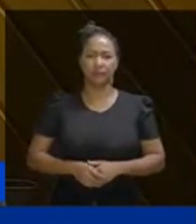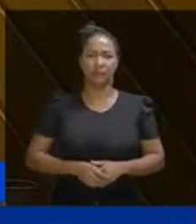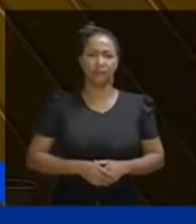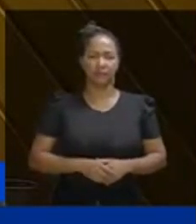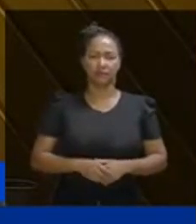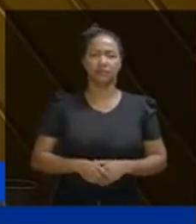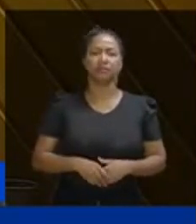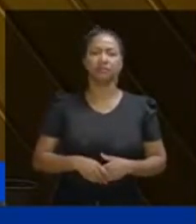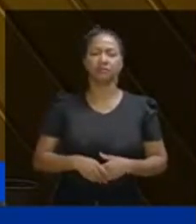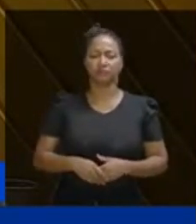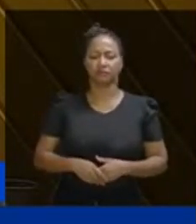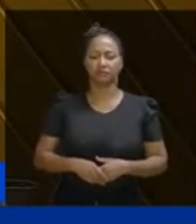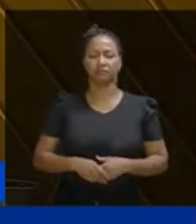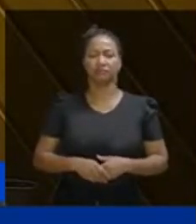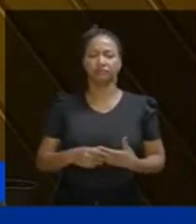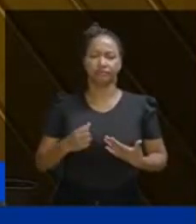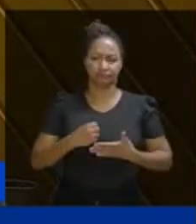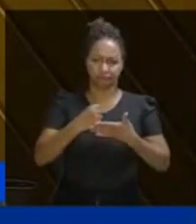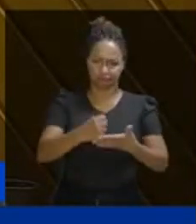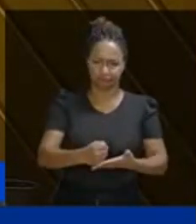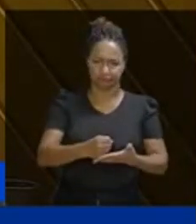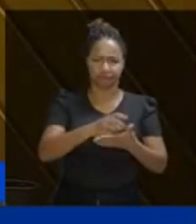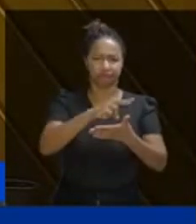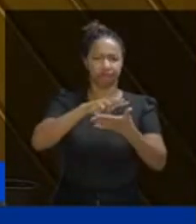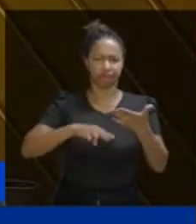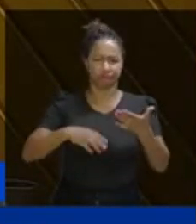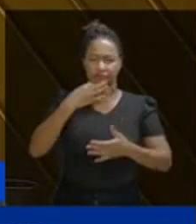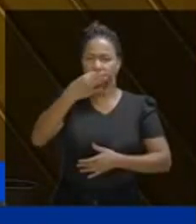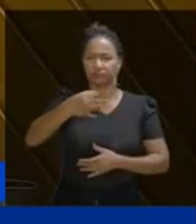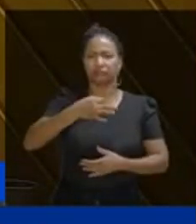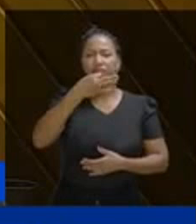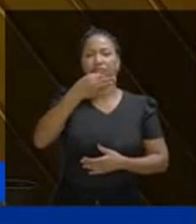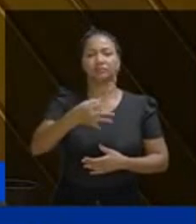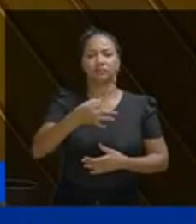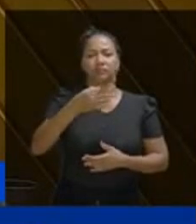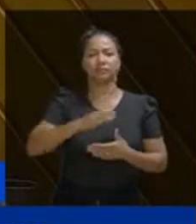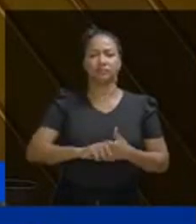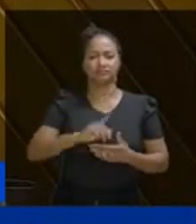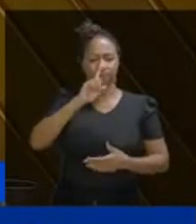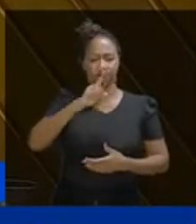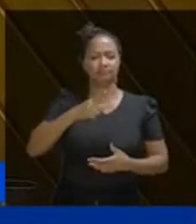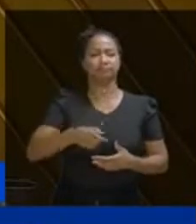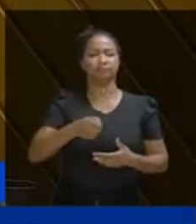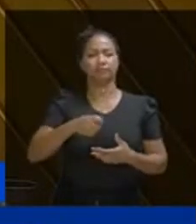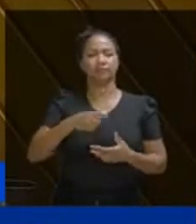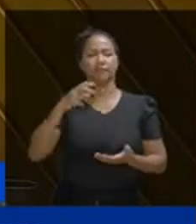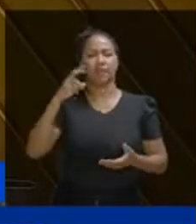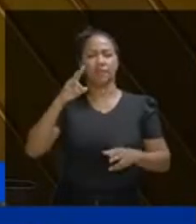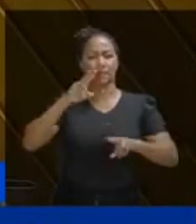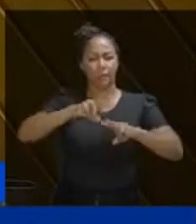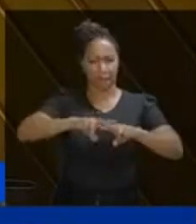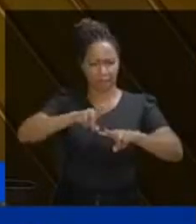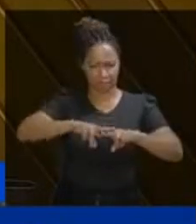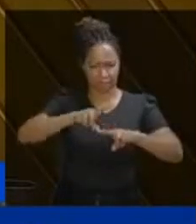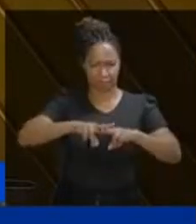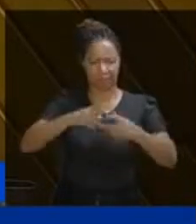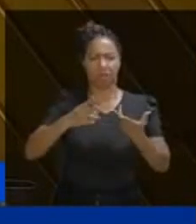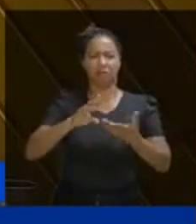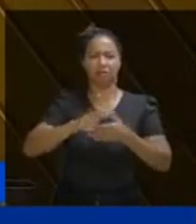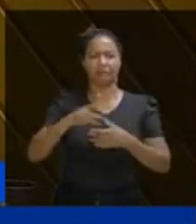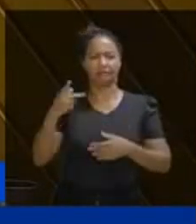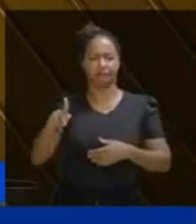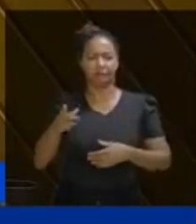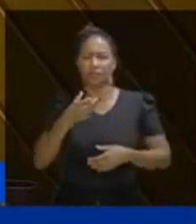Foi com base, portanto, nesses argumentos, que foi decretada a prisão preventiva de Luanderson